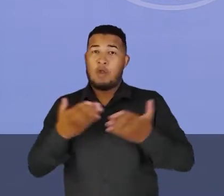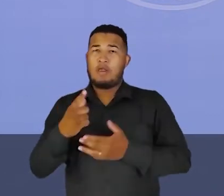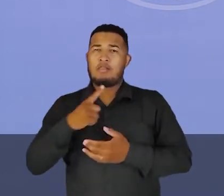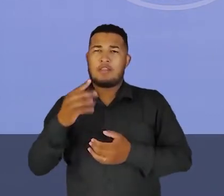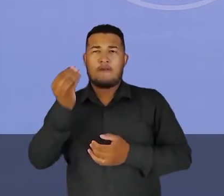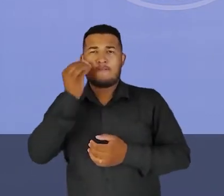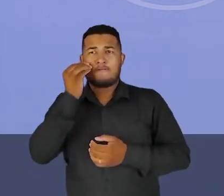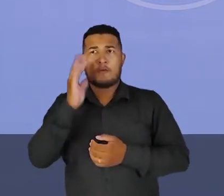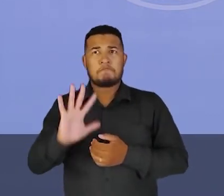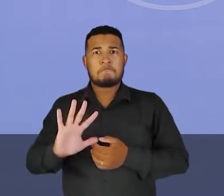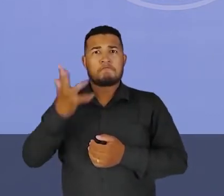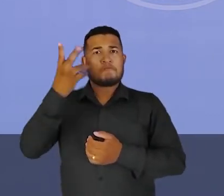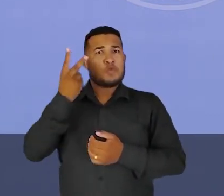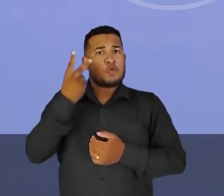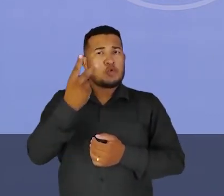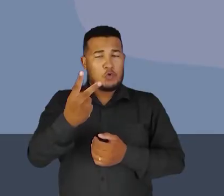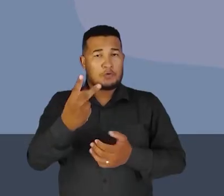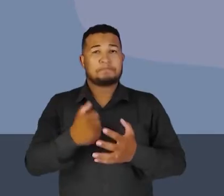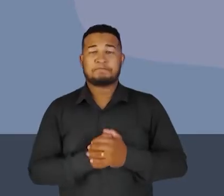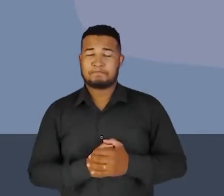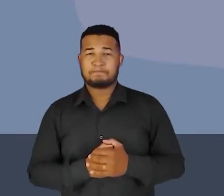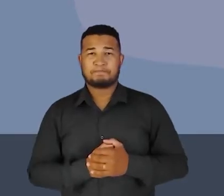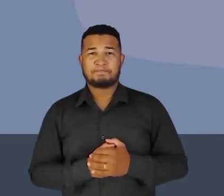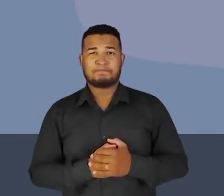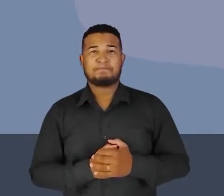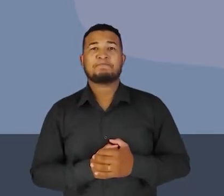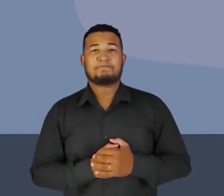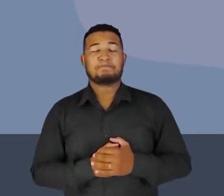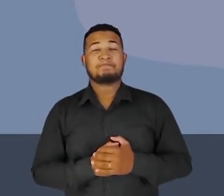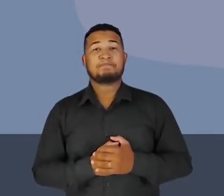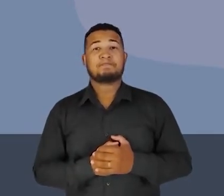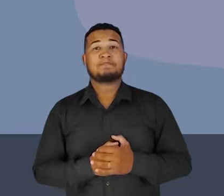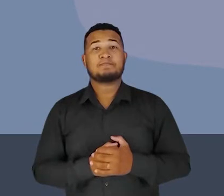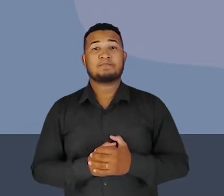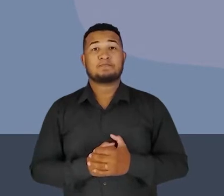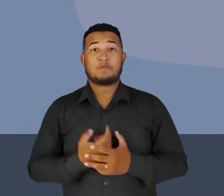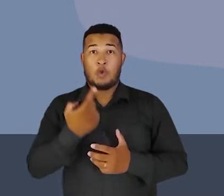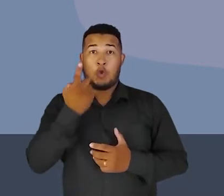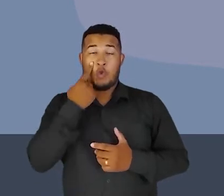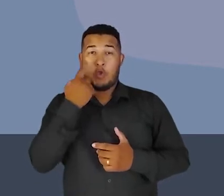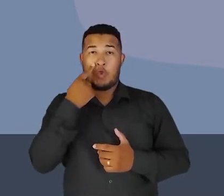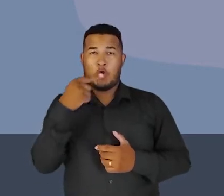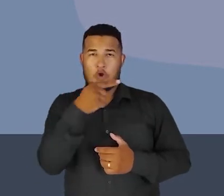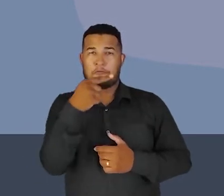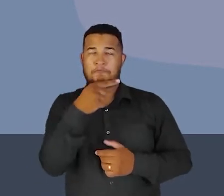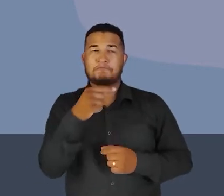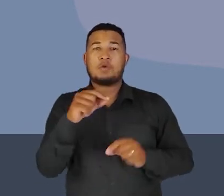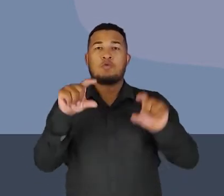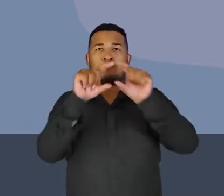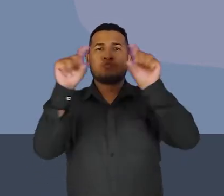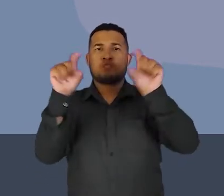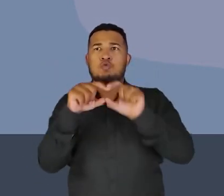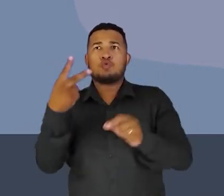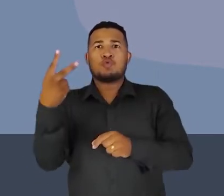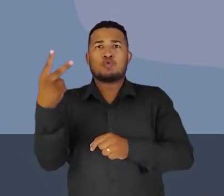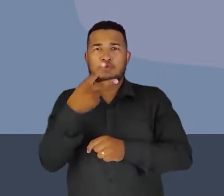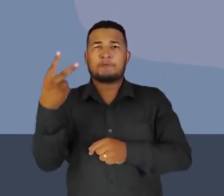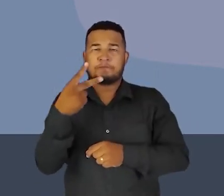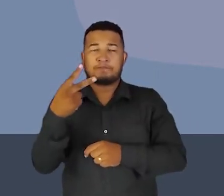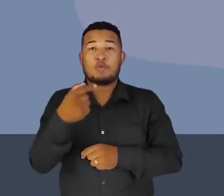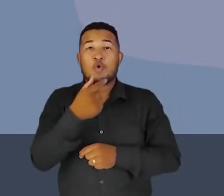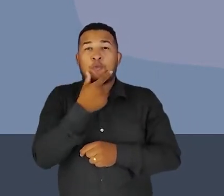a situação 2. Então vamos observar aí a segunda situação.